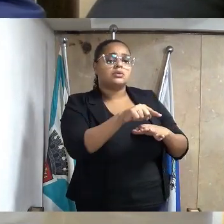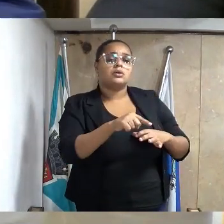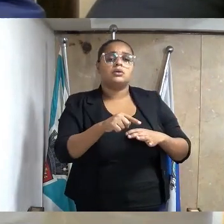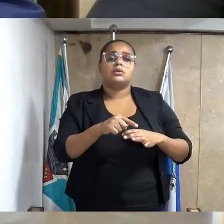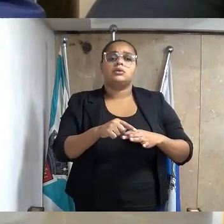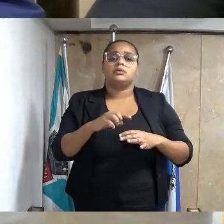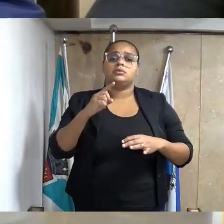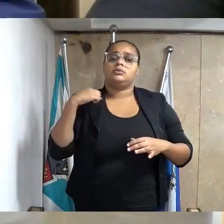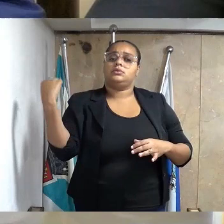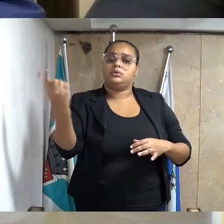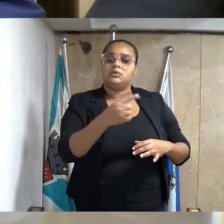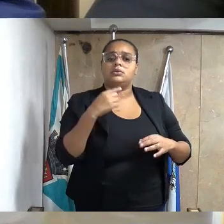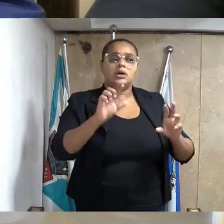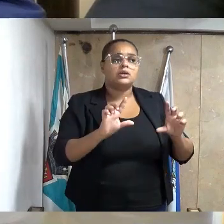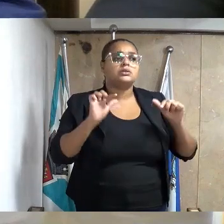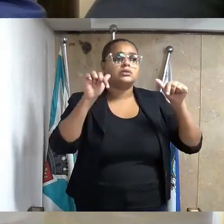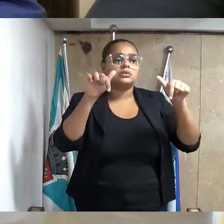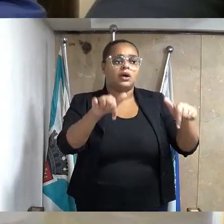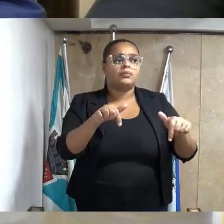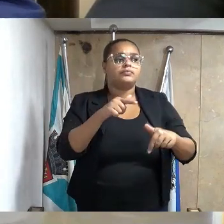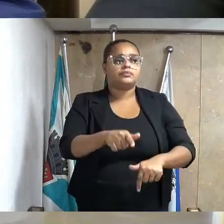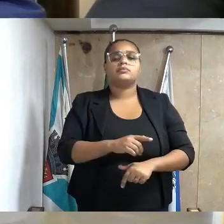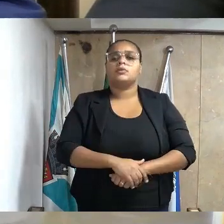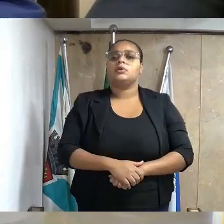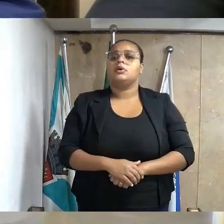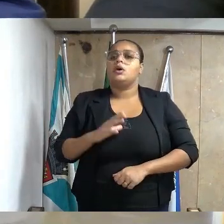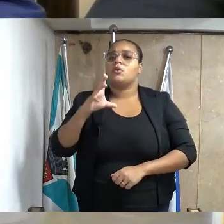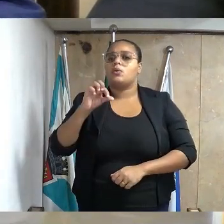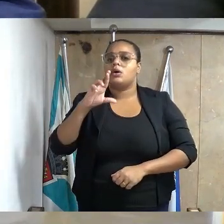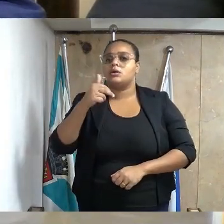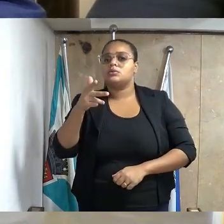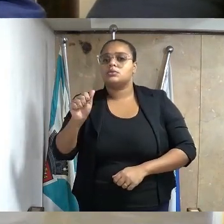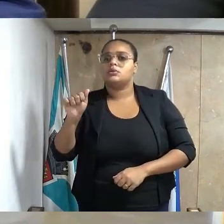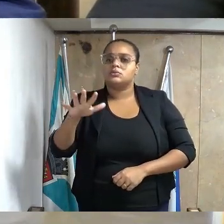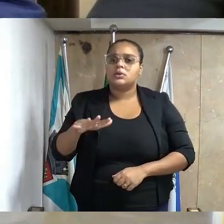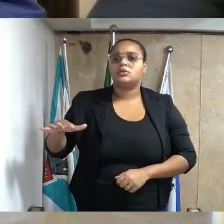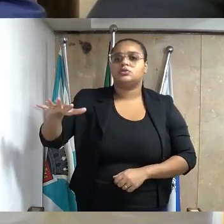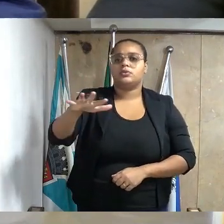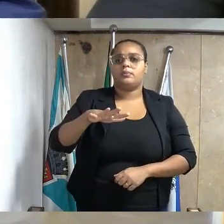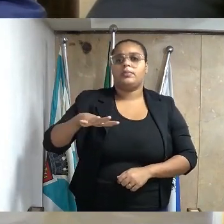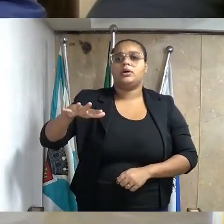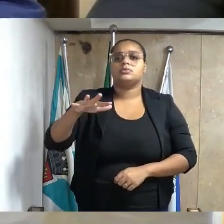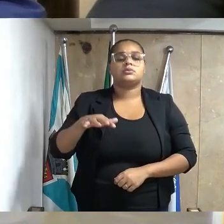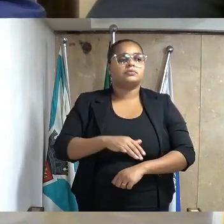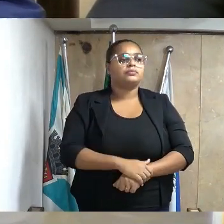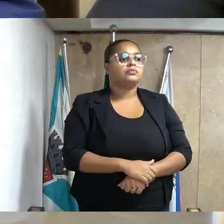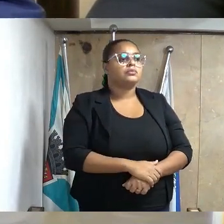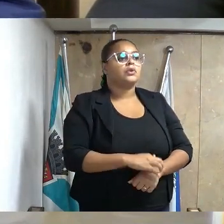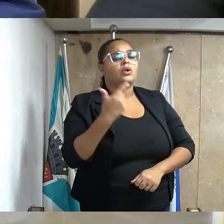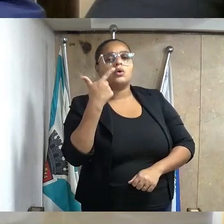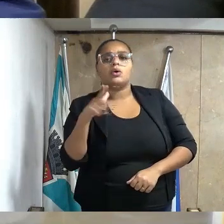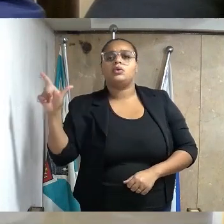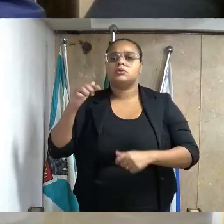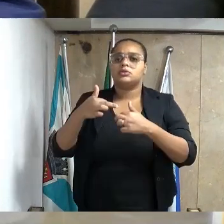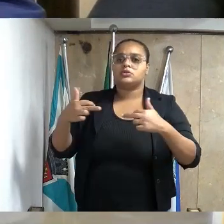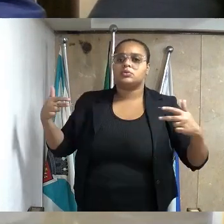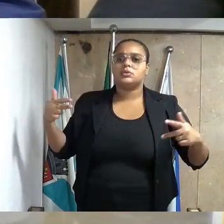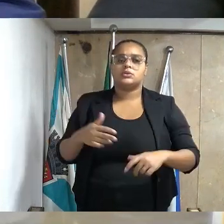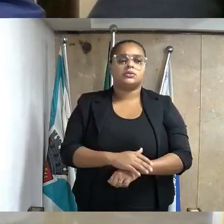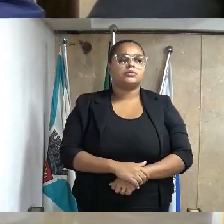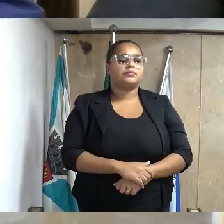sobre a proibição de manter animais domésticos acorrentados em espaços confinados e dando outras